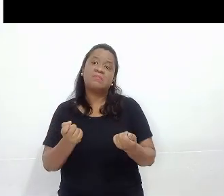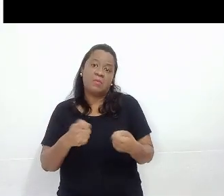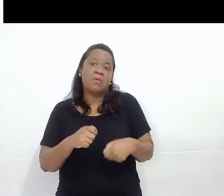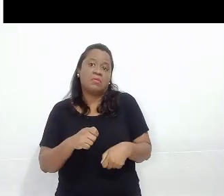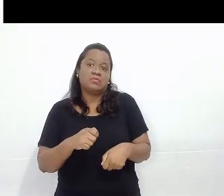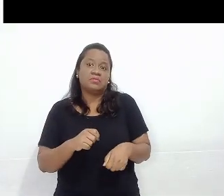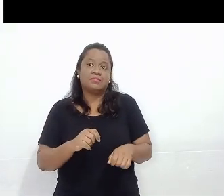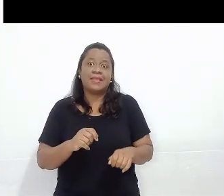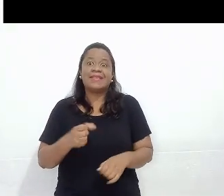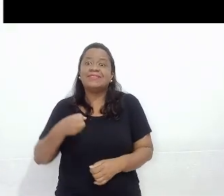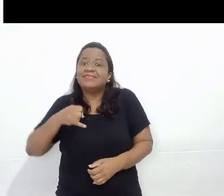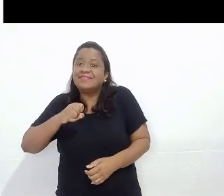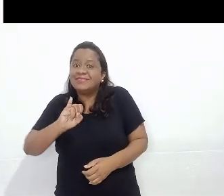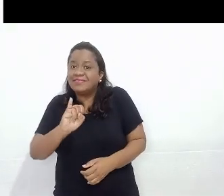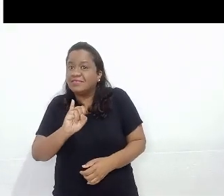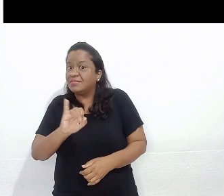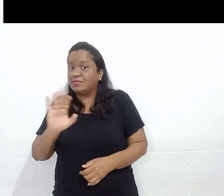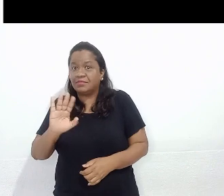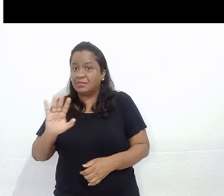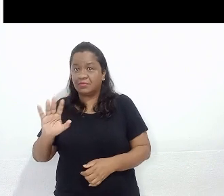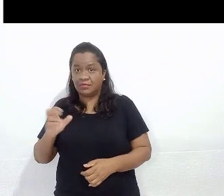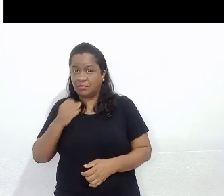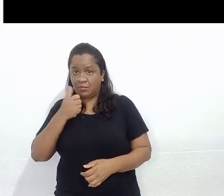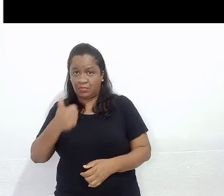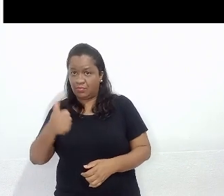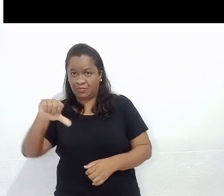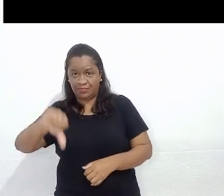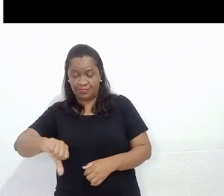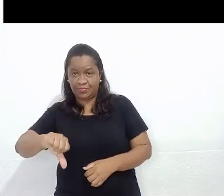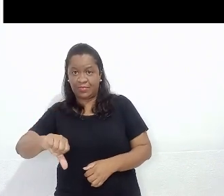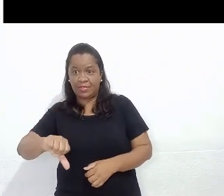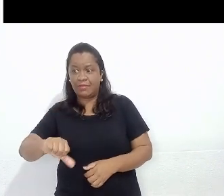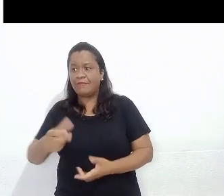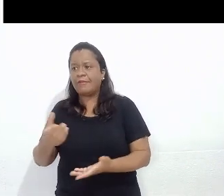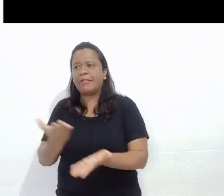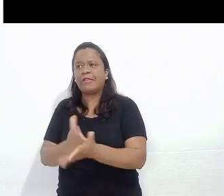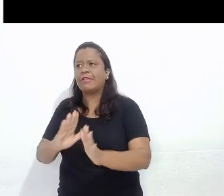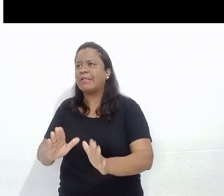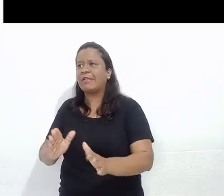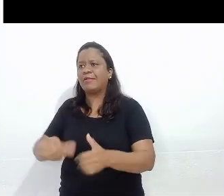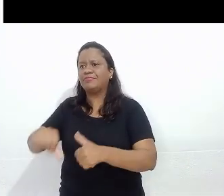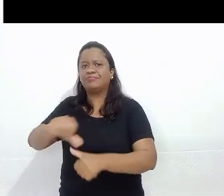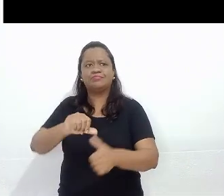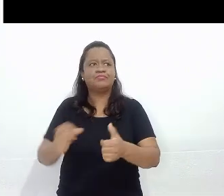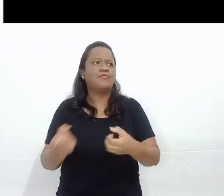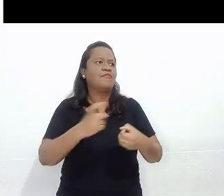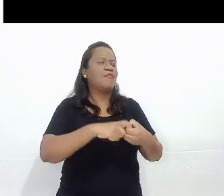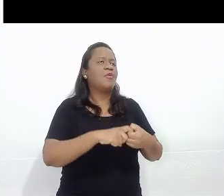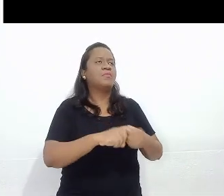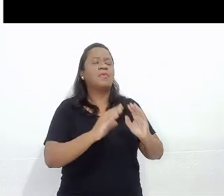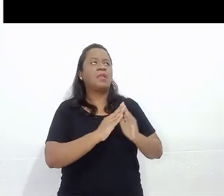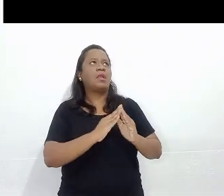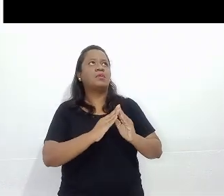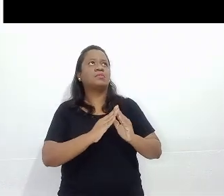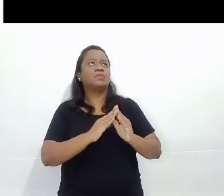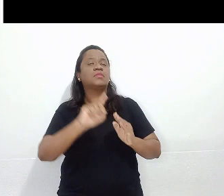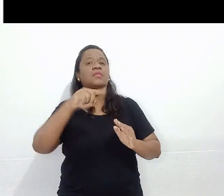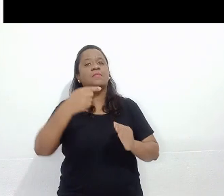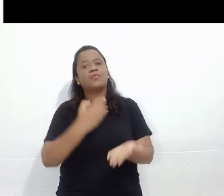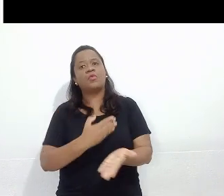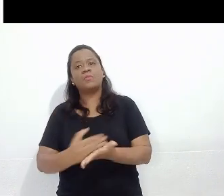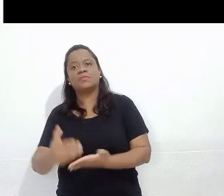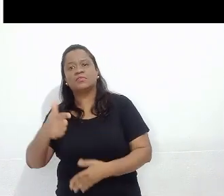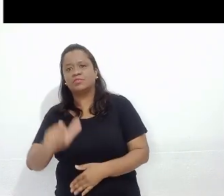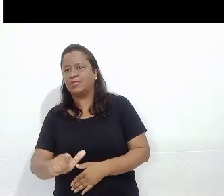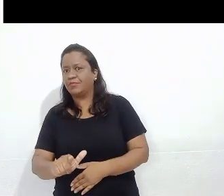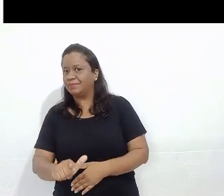vai voltar para fazer outro figurino, vai parar o filme, vai mudar tudo para casa e vai começar tudo de novo. E aí vai querer isso. Talvez você não